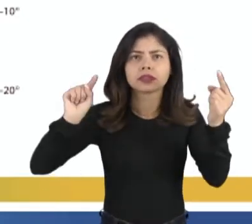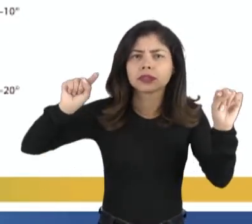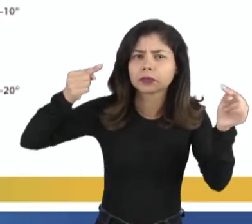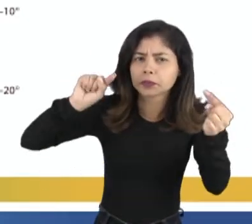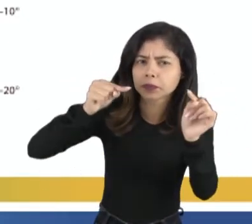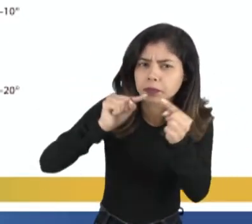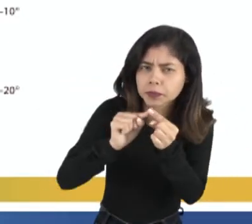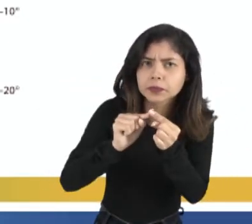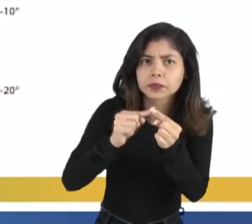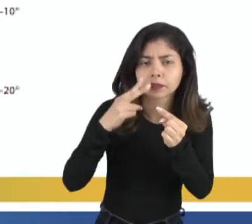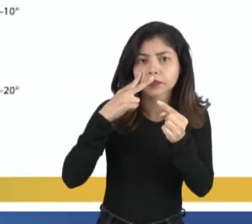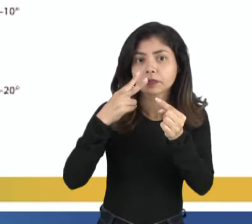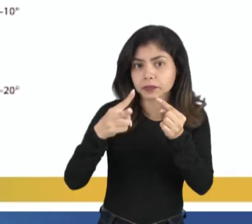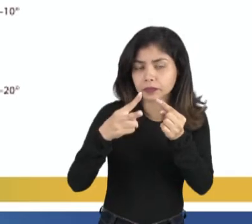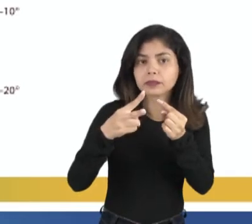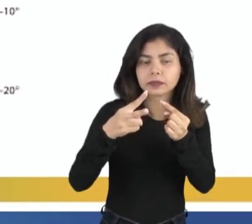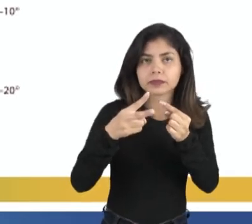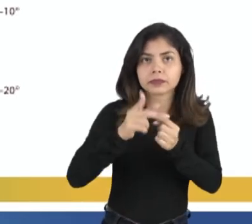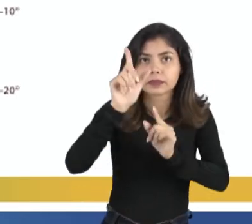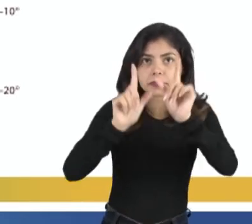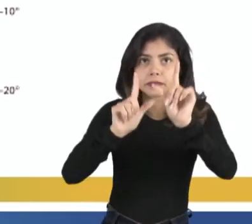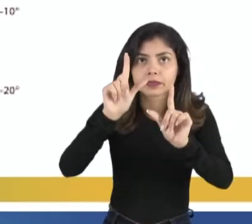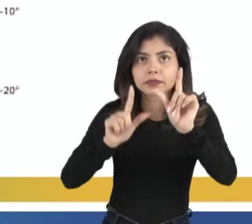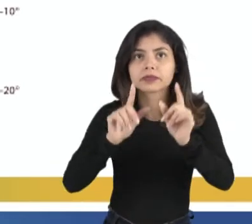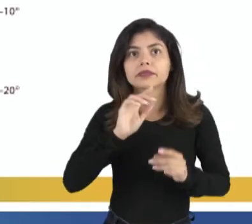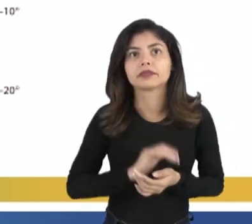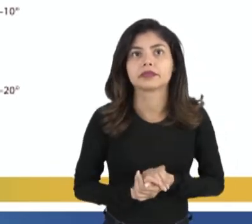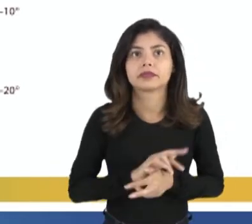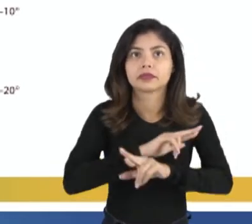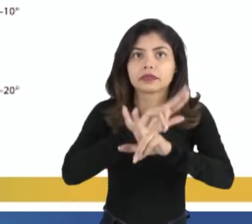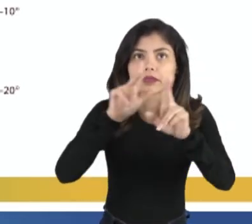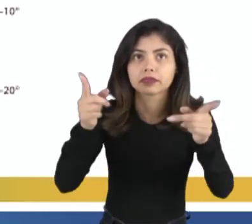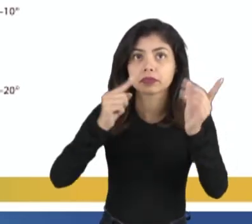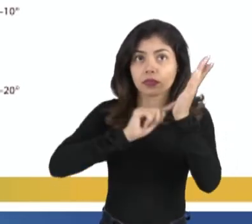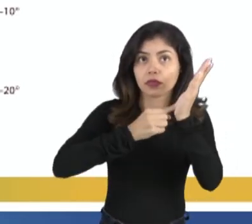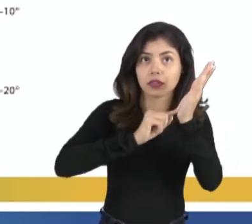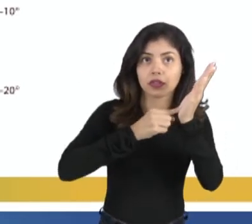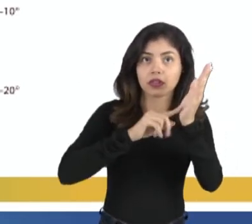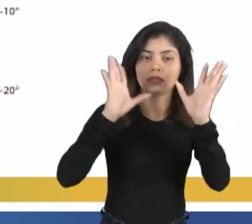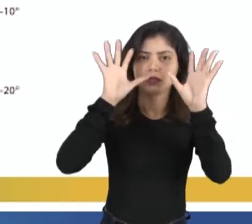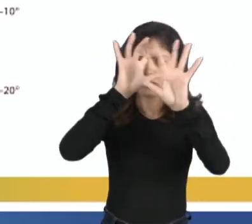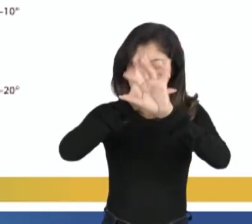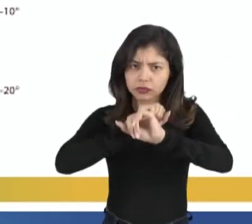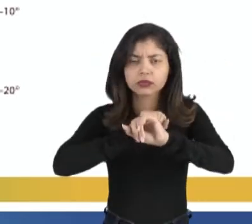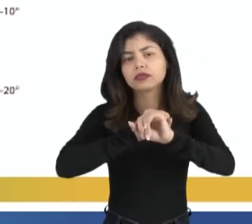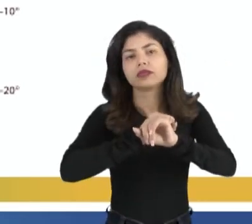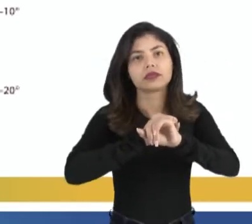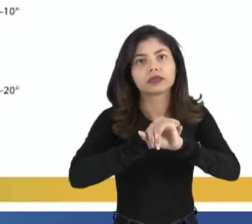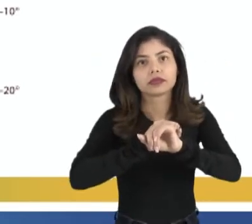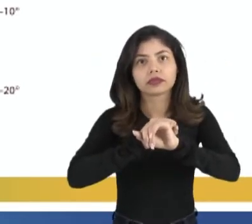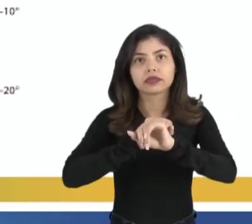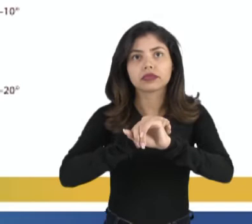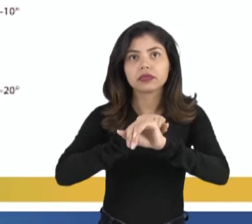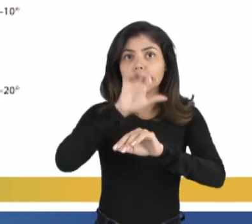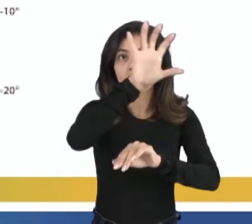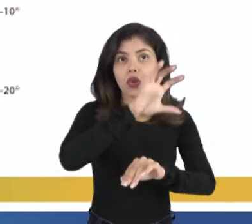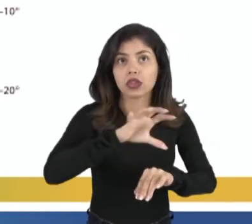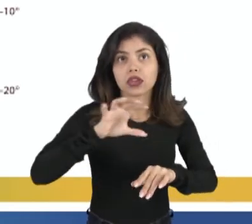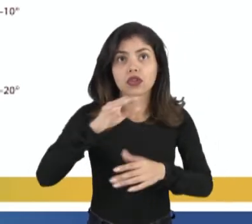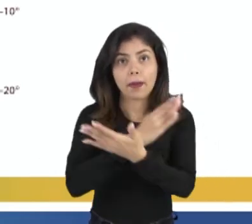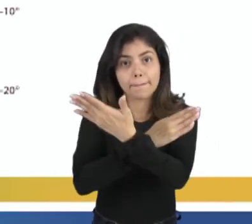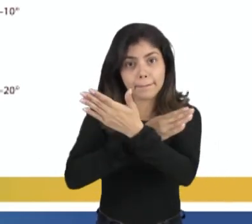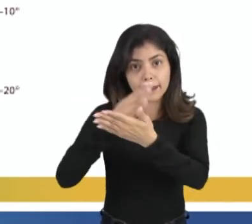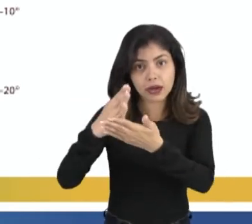se você aproximar um pouquinho da sua TV se o monitor agora você vai ver tem várias pontos pretos e uma região